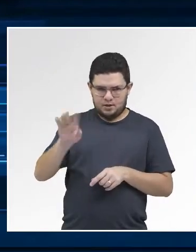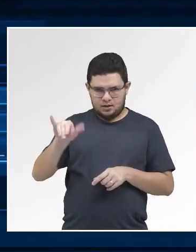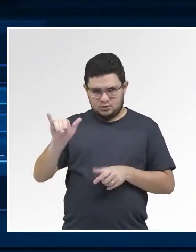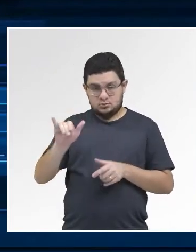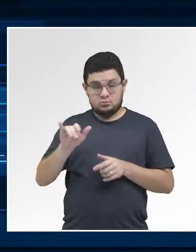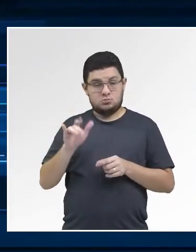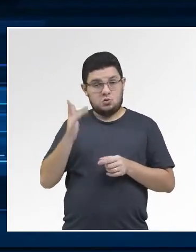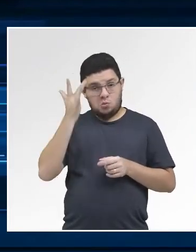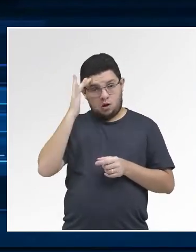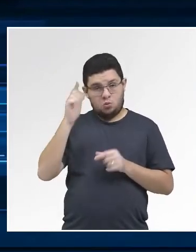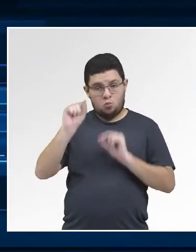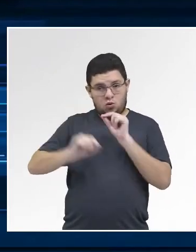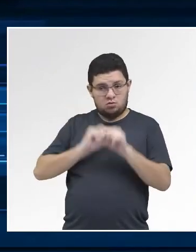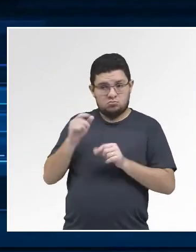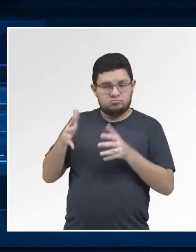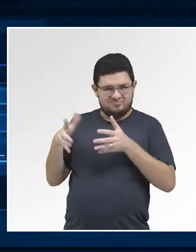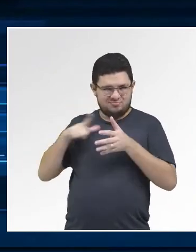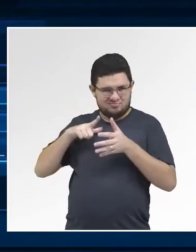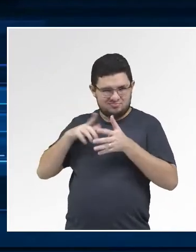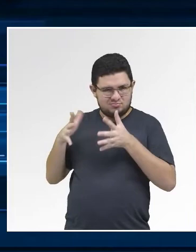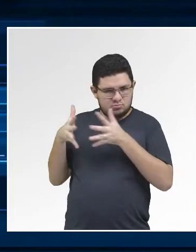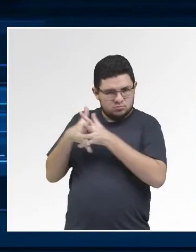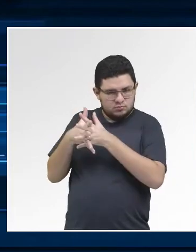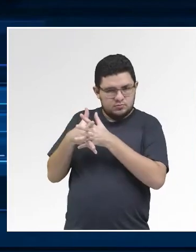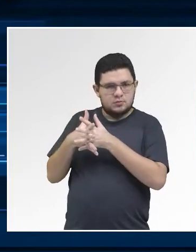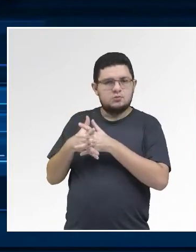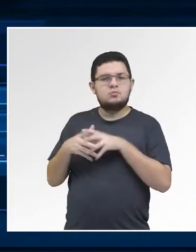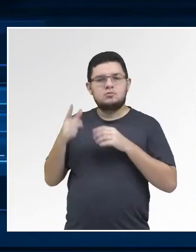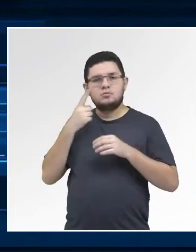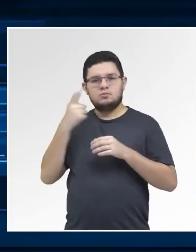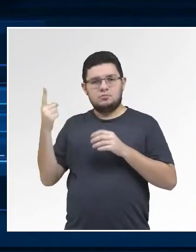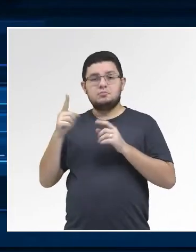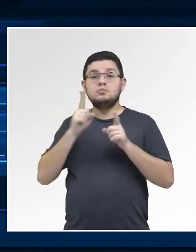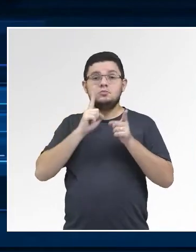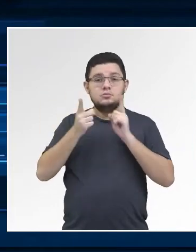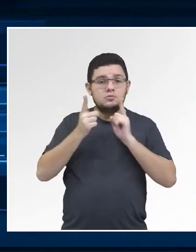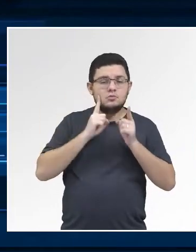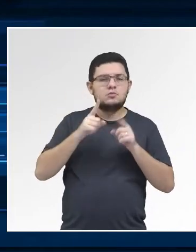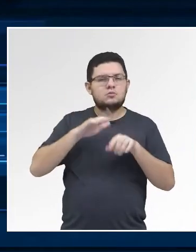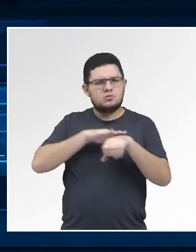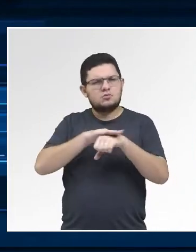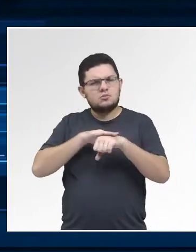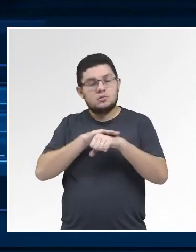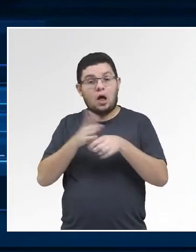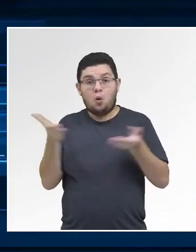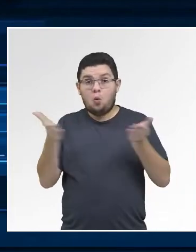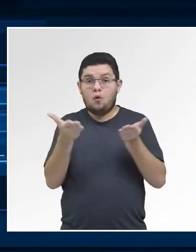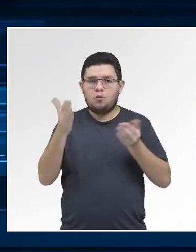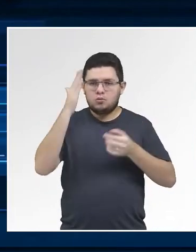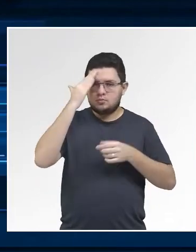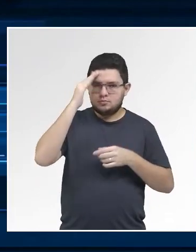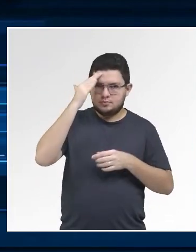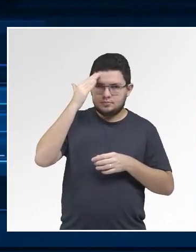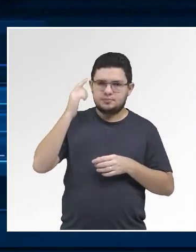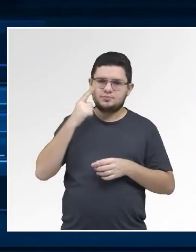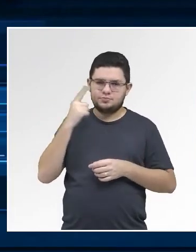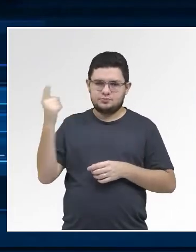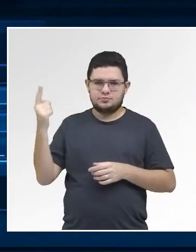estavam conversando de novo sobre ela. Vamos entender especificamente o que elas estavam conversando aí no Understanding the Dialogue. Vamos